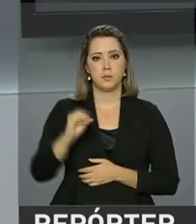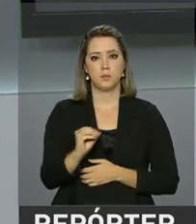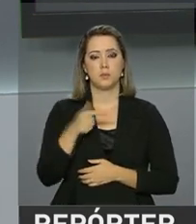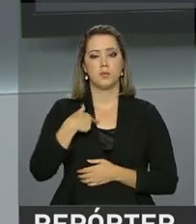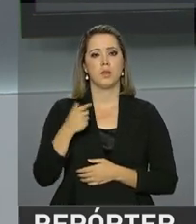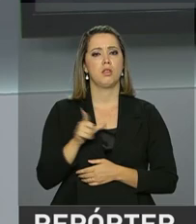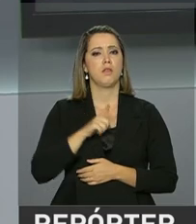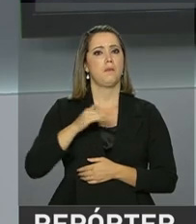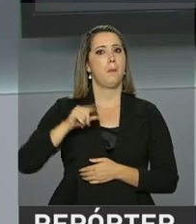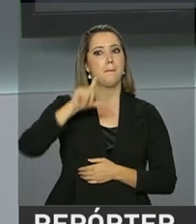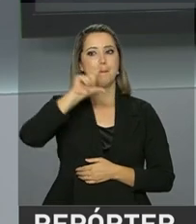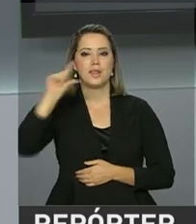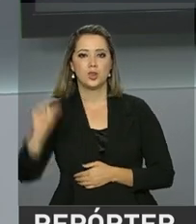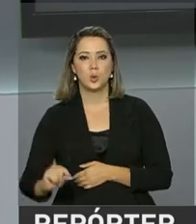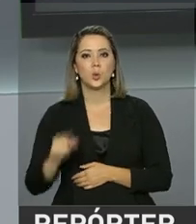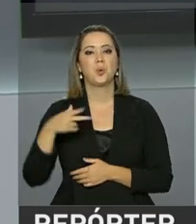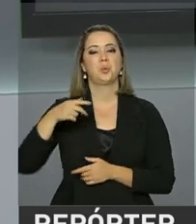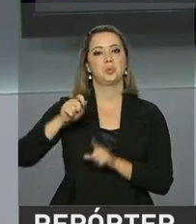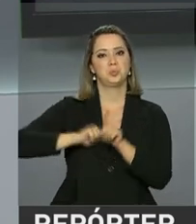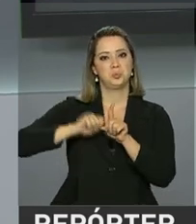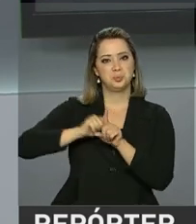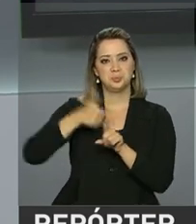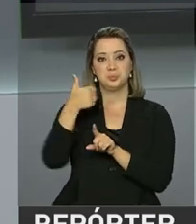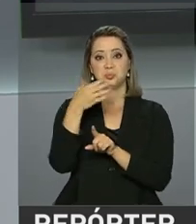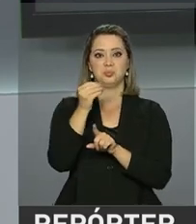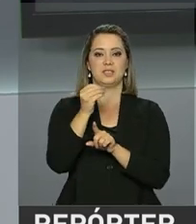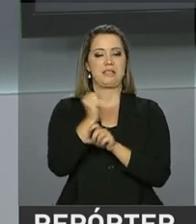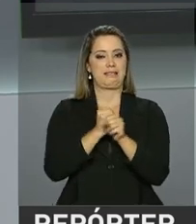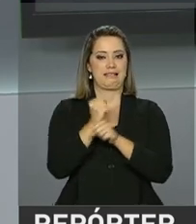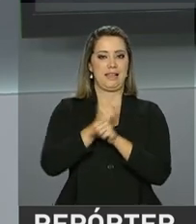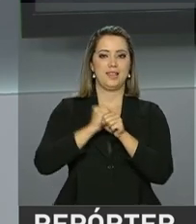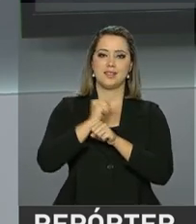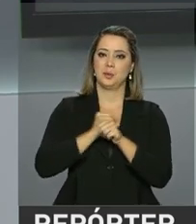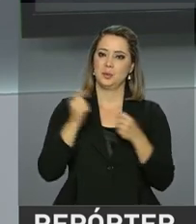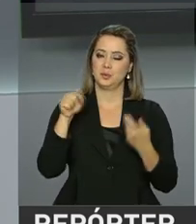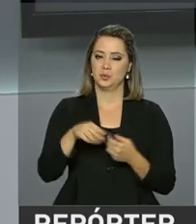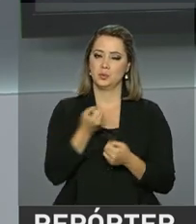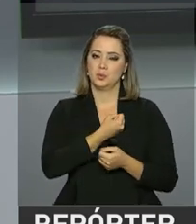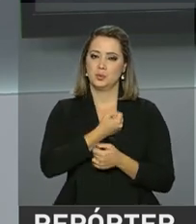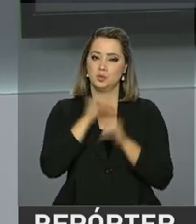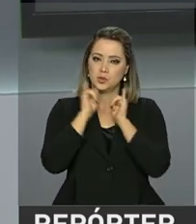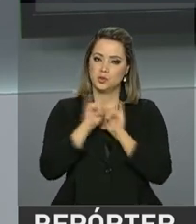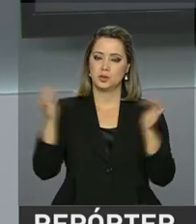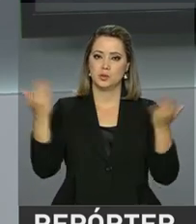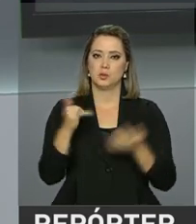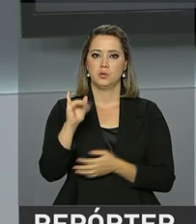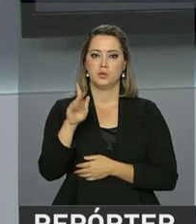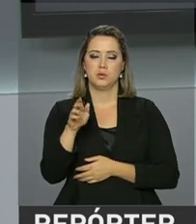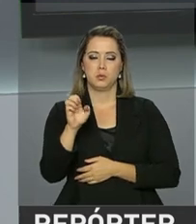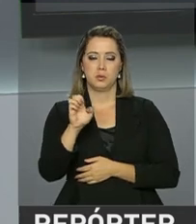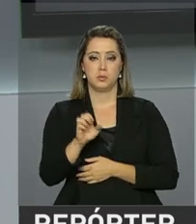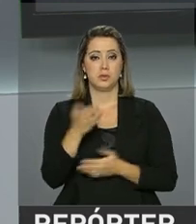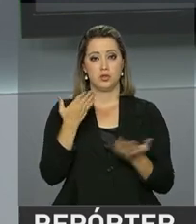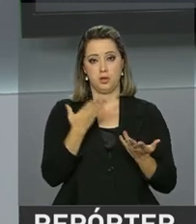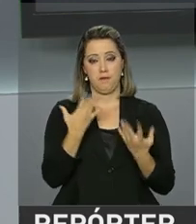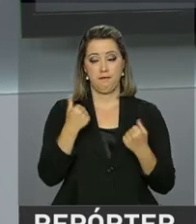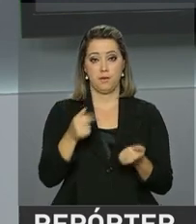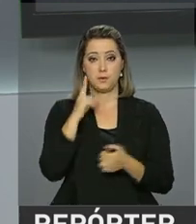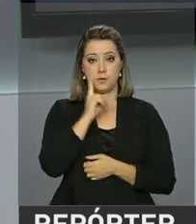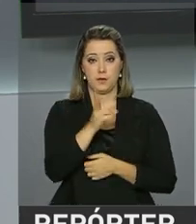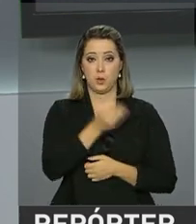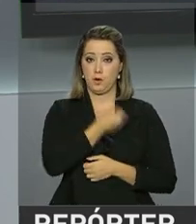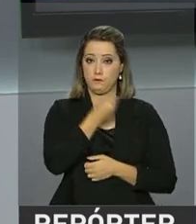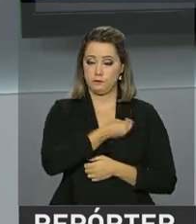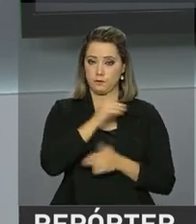registrou o menor patamar para o mês em 10 anos os números foram divulgados hoje pelo IBGE nós vamos então agora ao vivo ao Palácio do